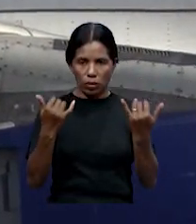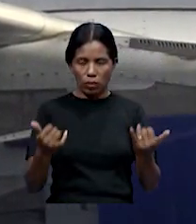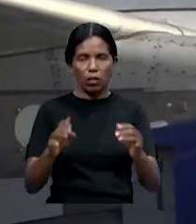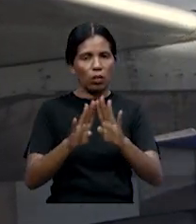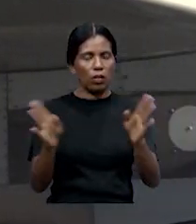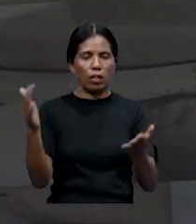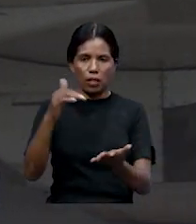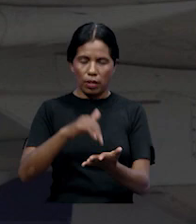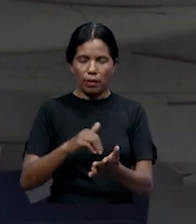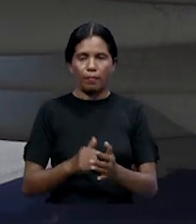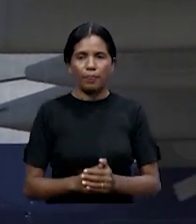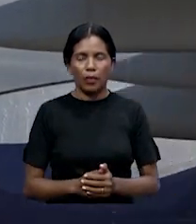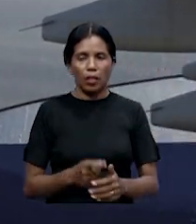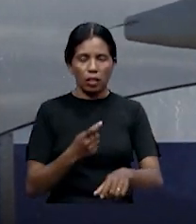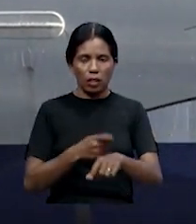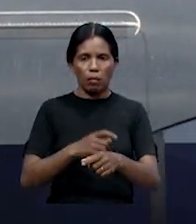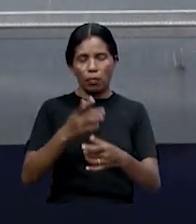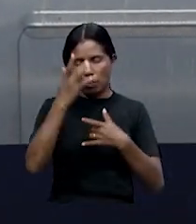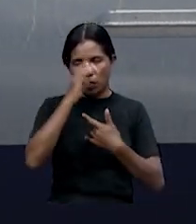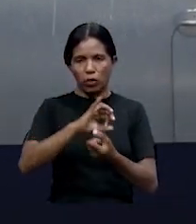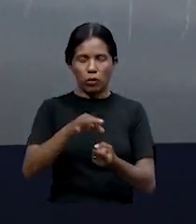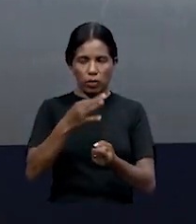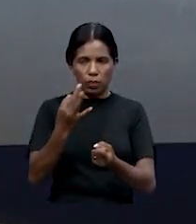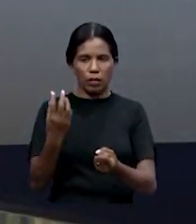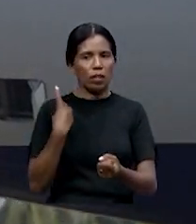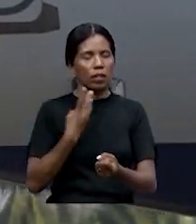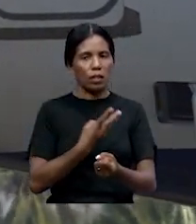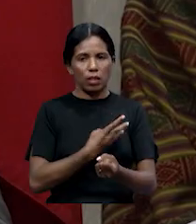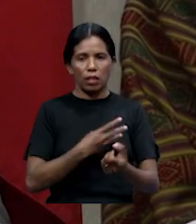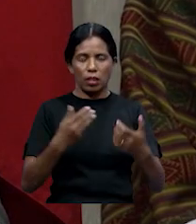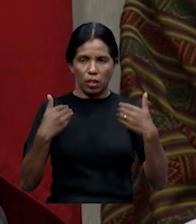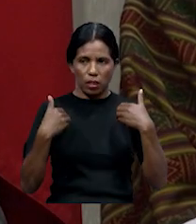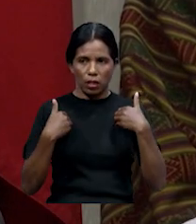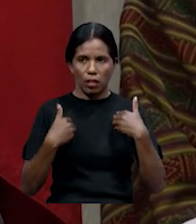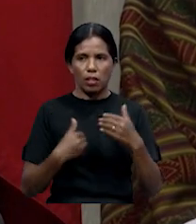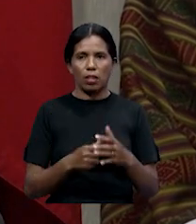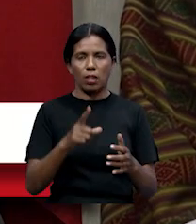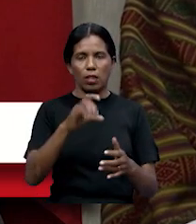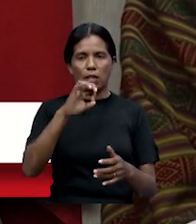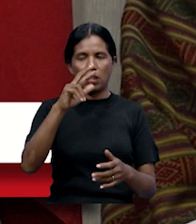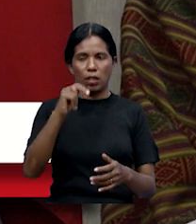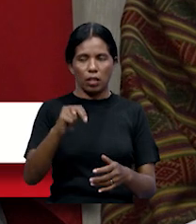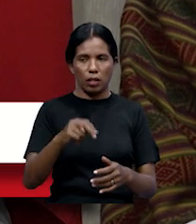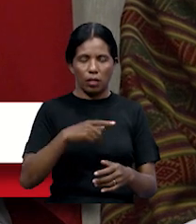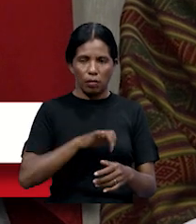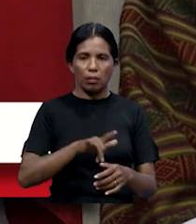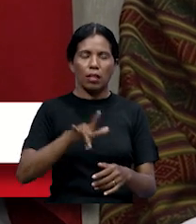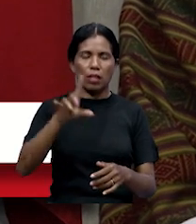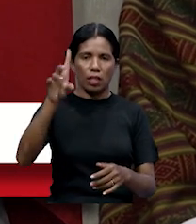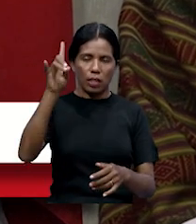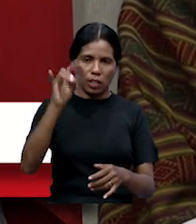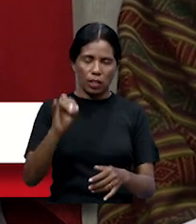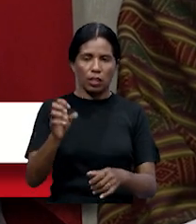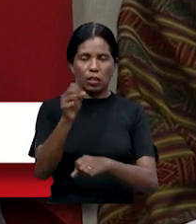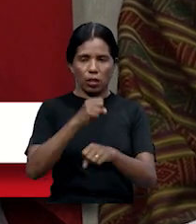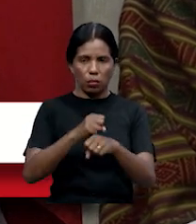reativa. Durante a pandemia, ita iha la link by a Dili, Singapura ita